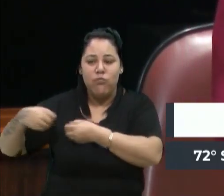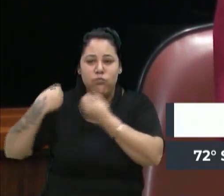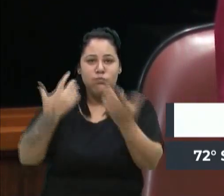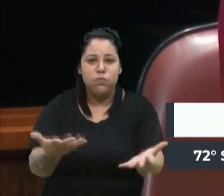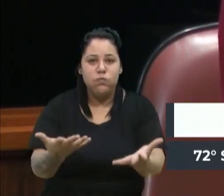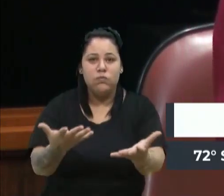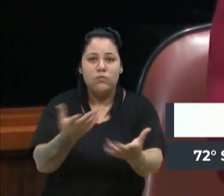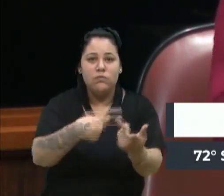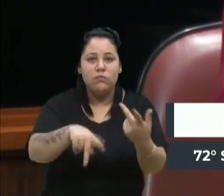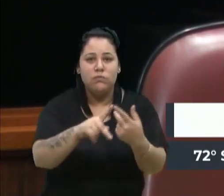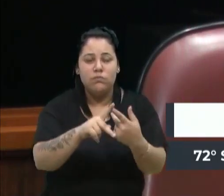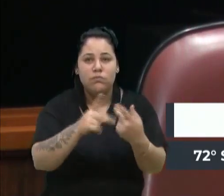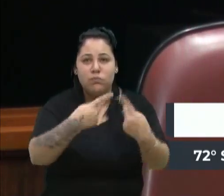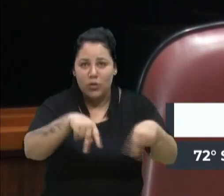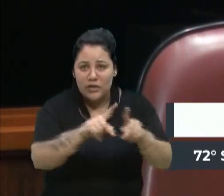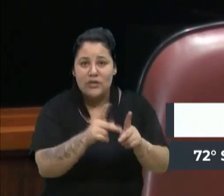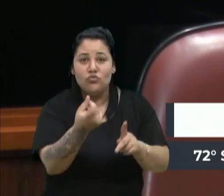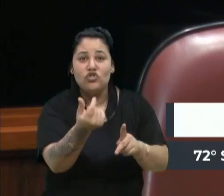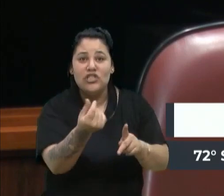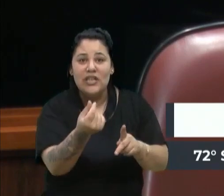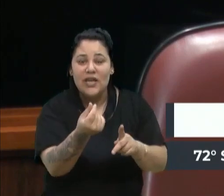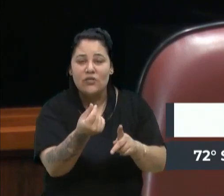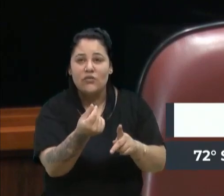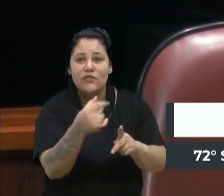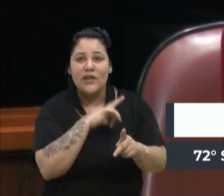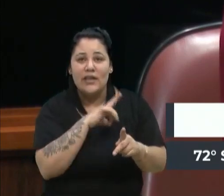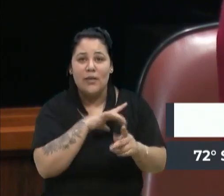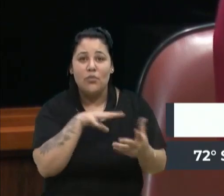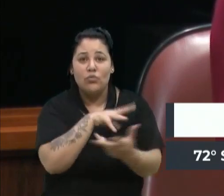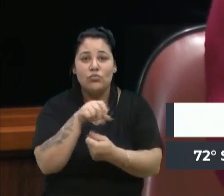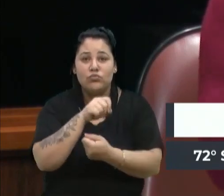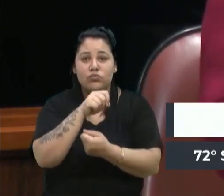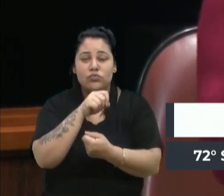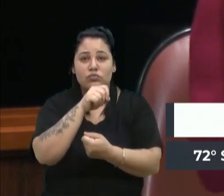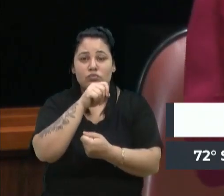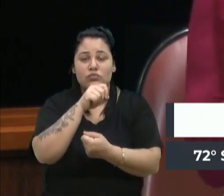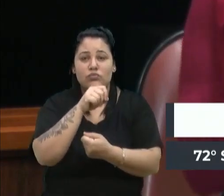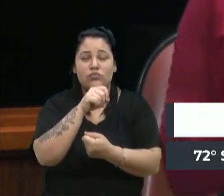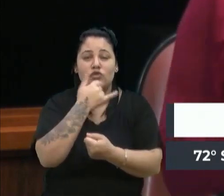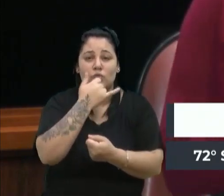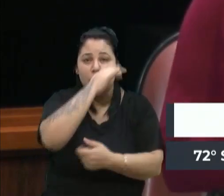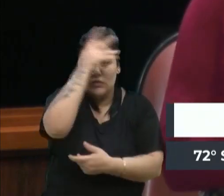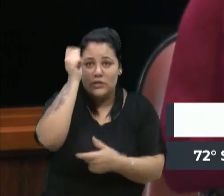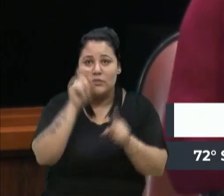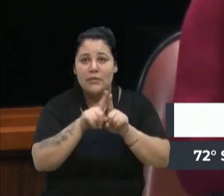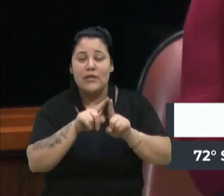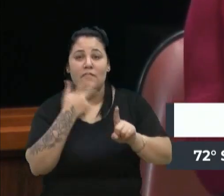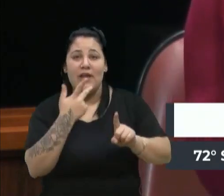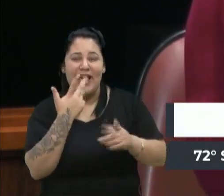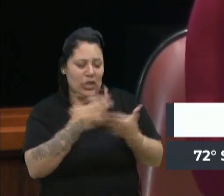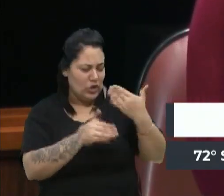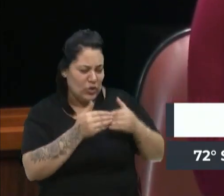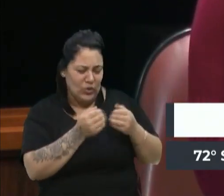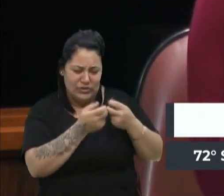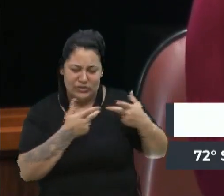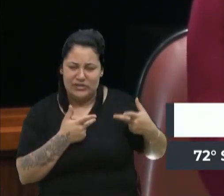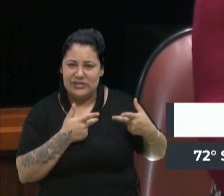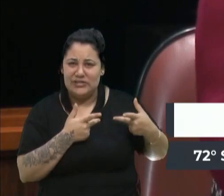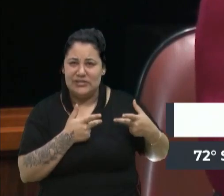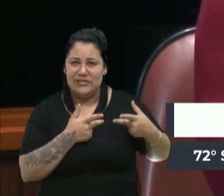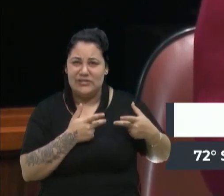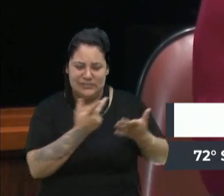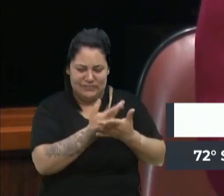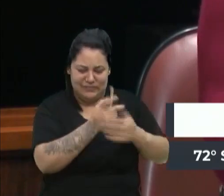população e vai trazer dinheiro para o município. Então, dizer que tudo isso é inconstitucional,